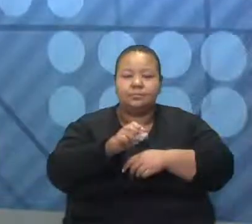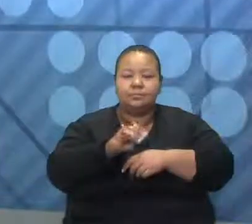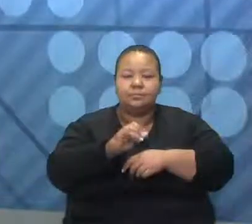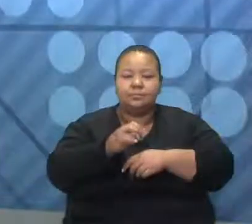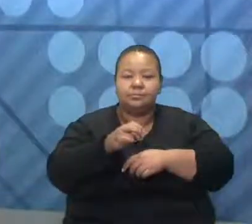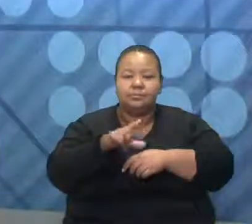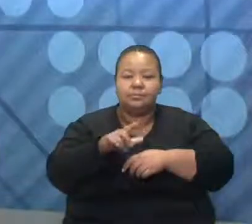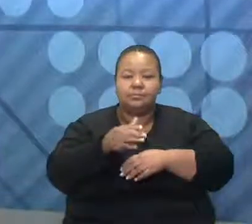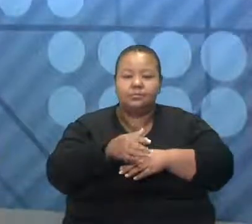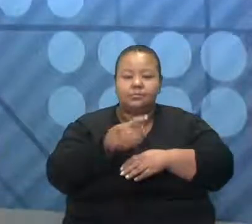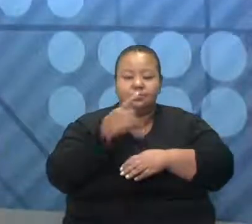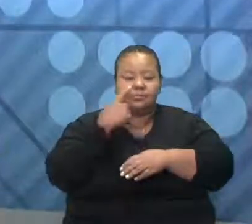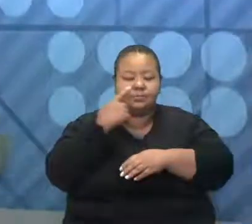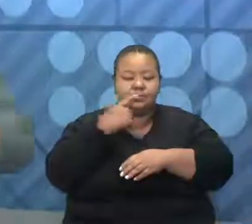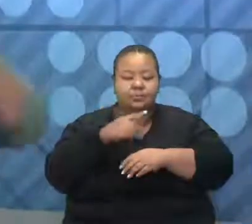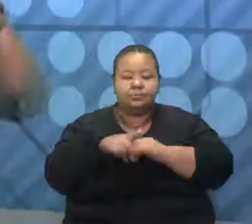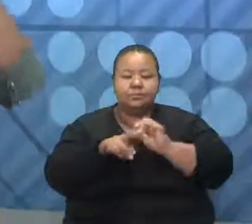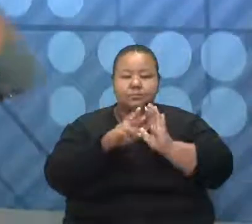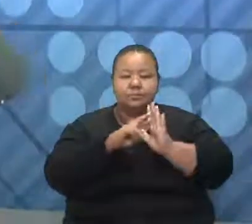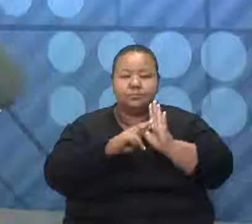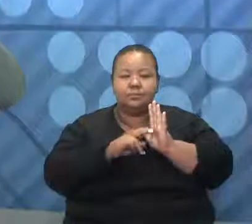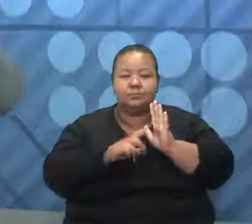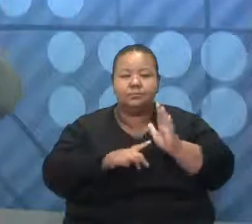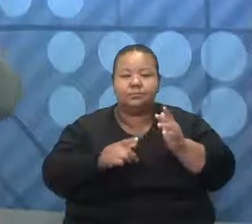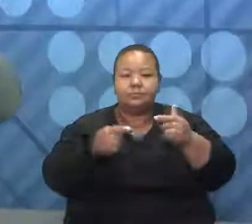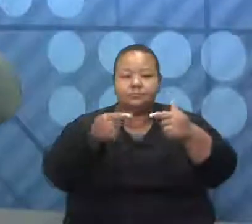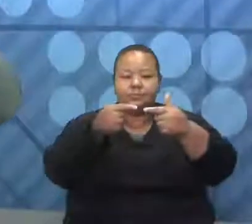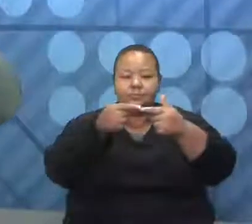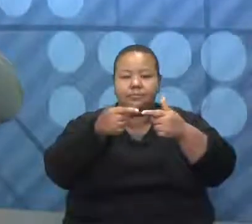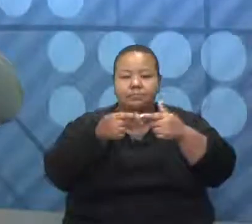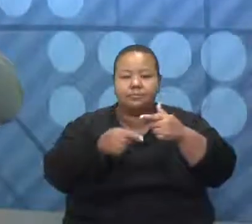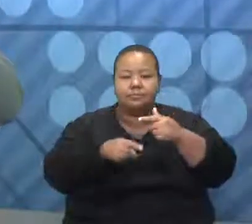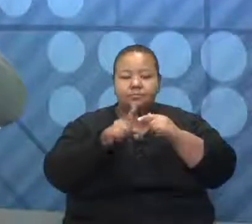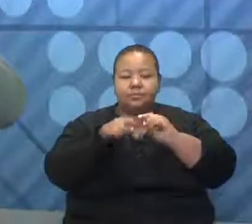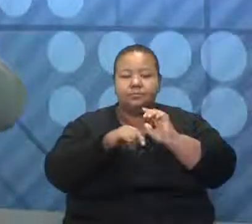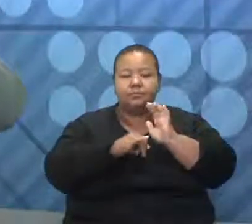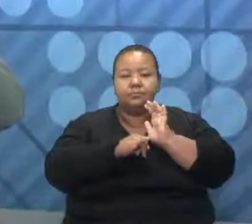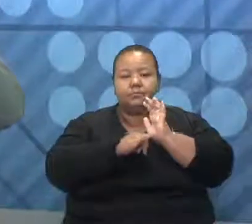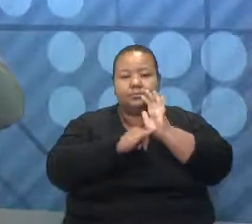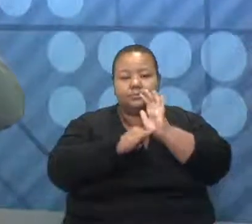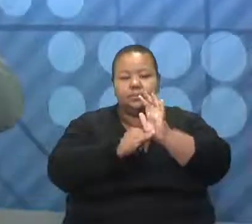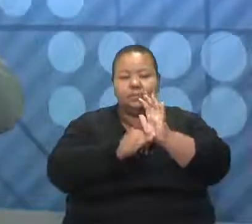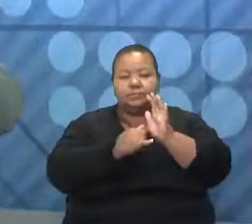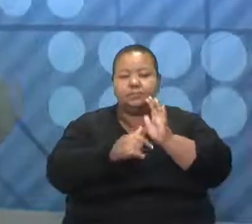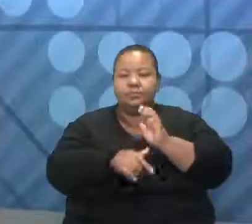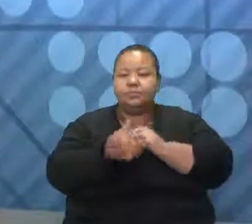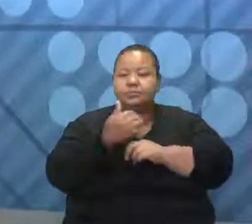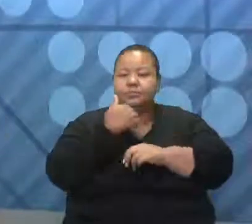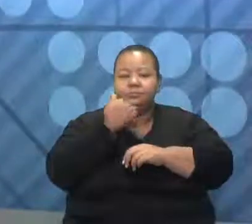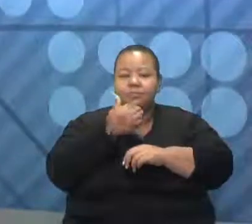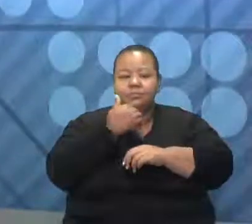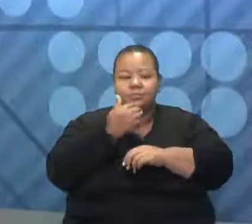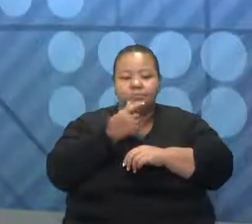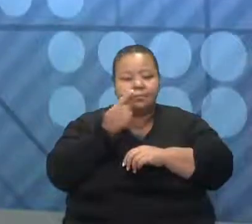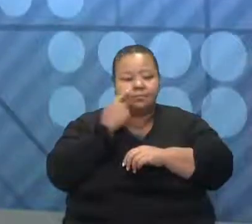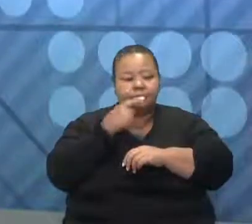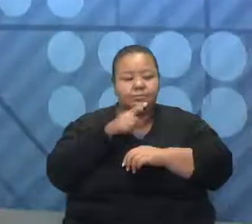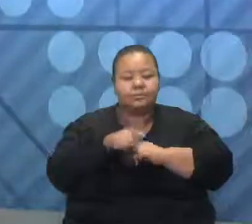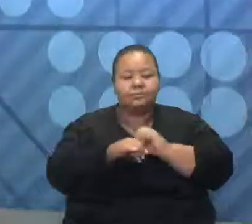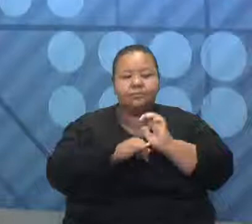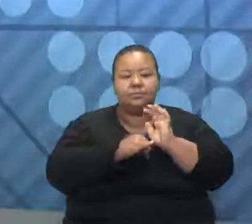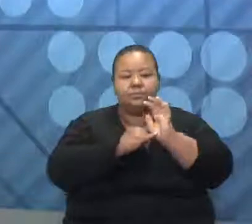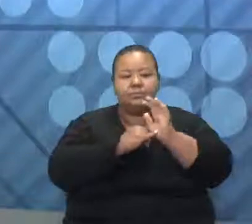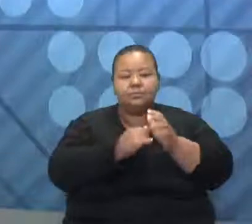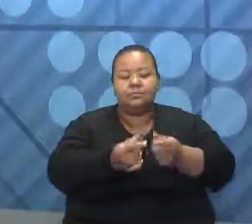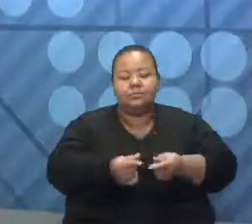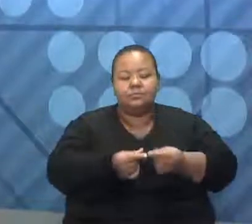relatório que você vai querer, ele está ligado diretamente ao indicador. Então, não adianta eu pegar ali um indicador